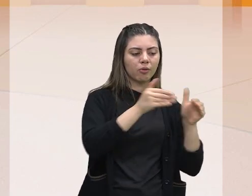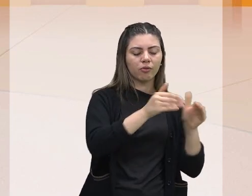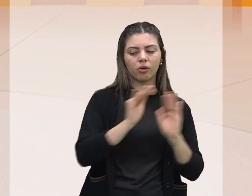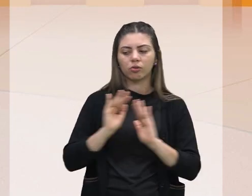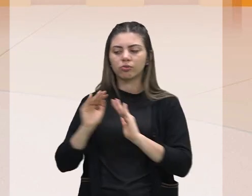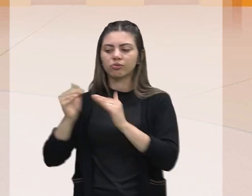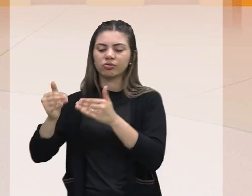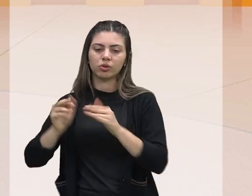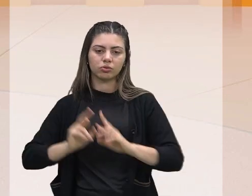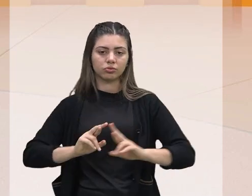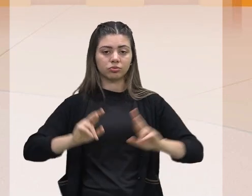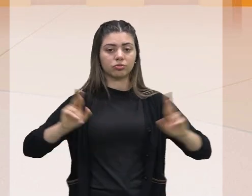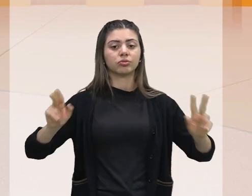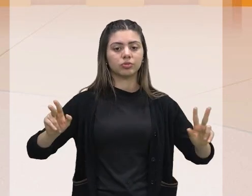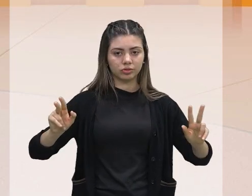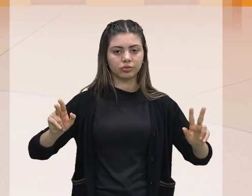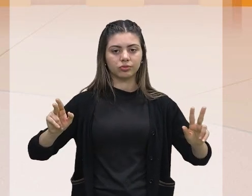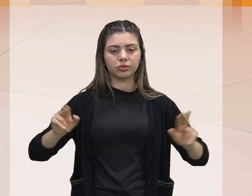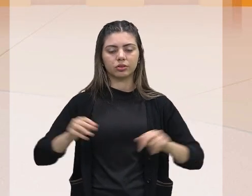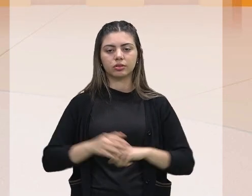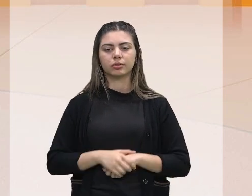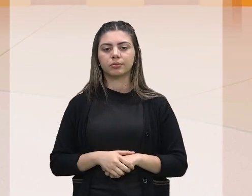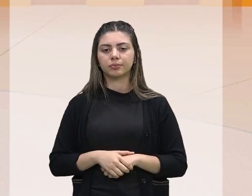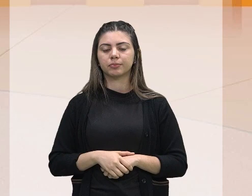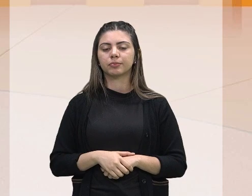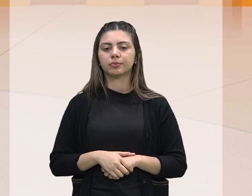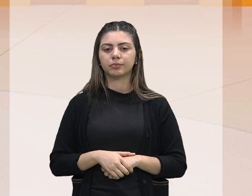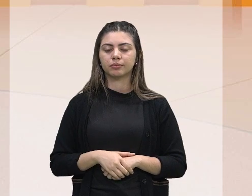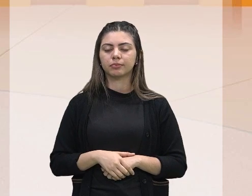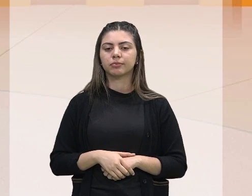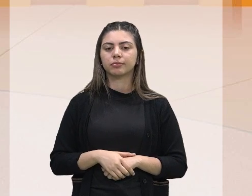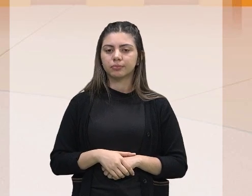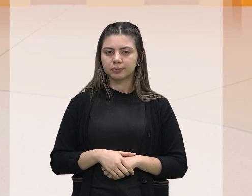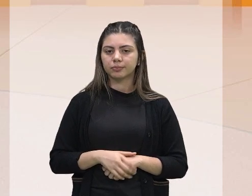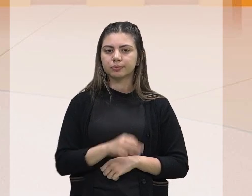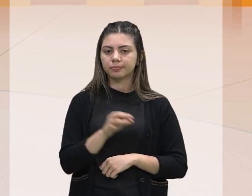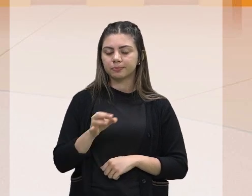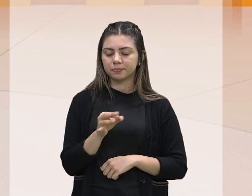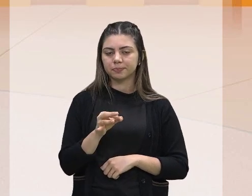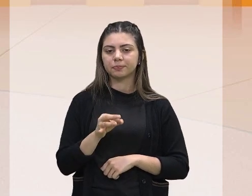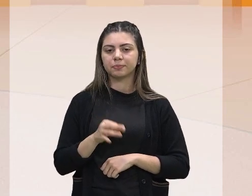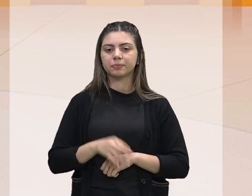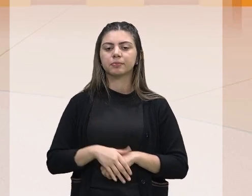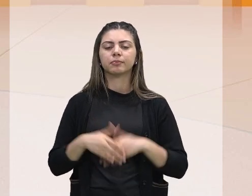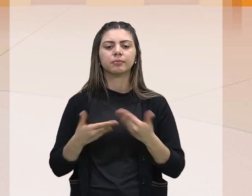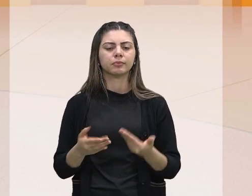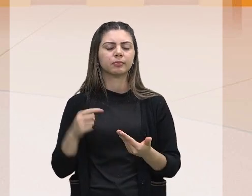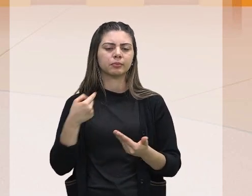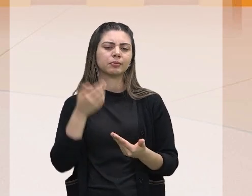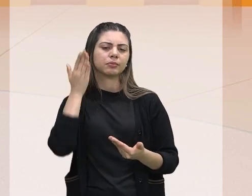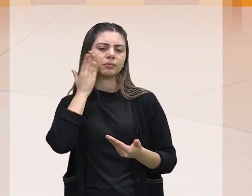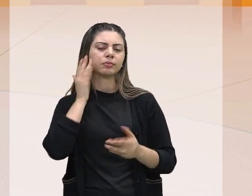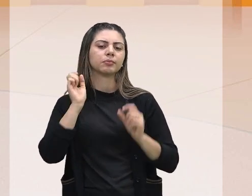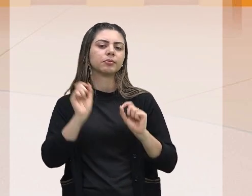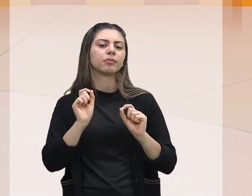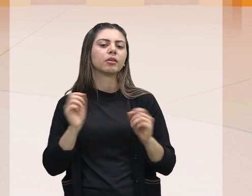diferentes, formas de conduzir a sociedade de maneira diferente. É claro, hoje, o sistema